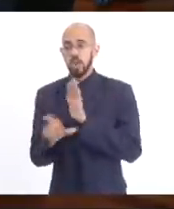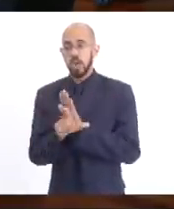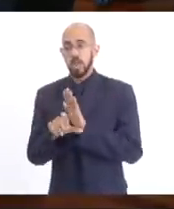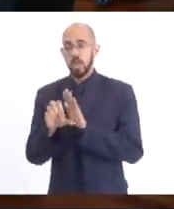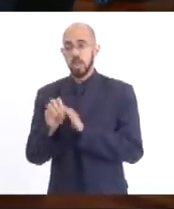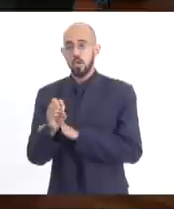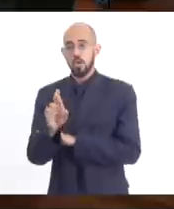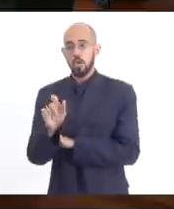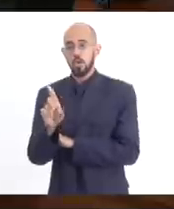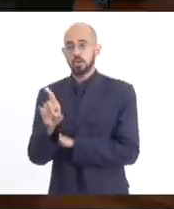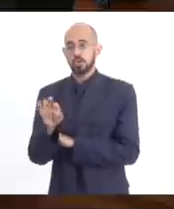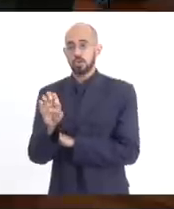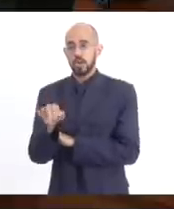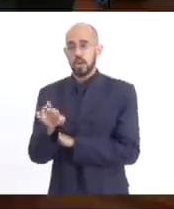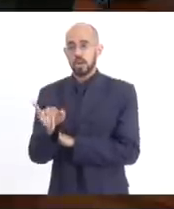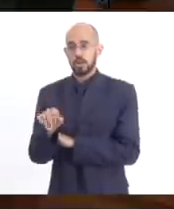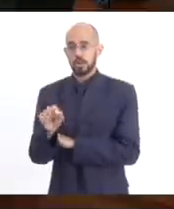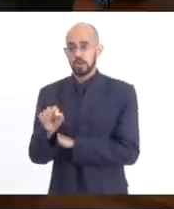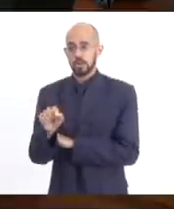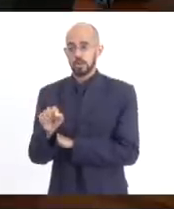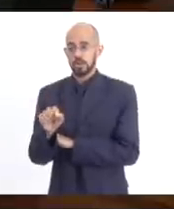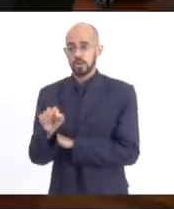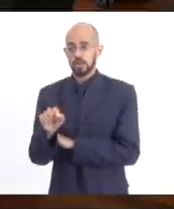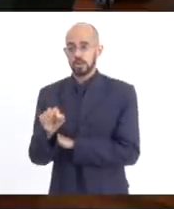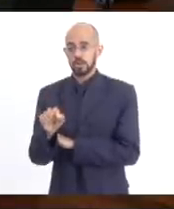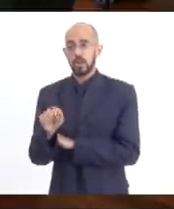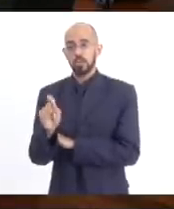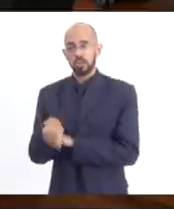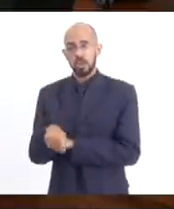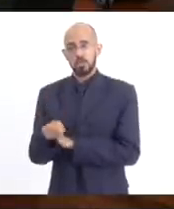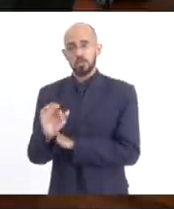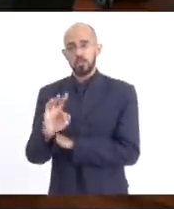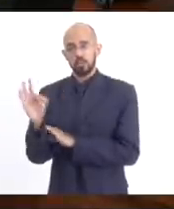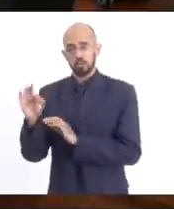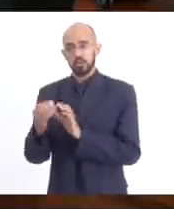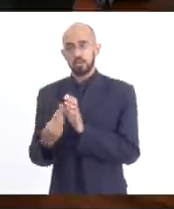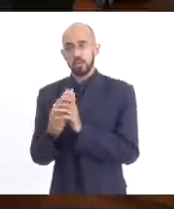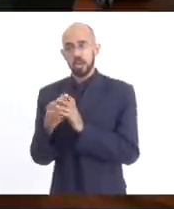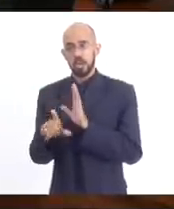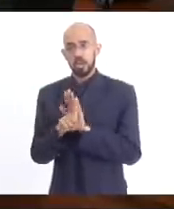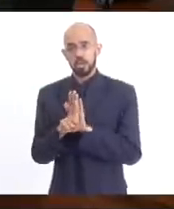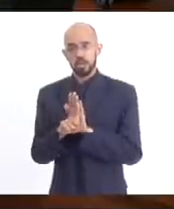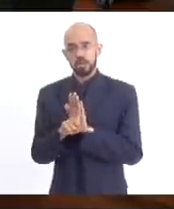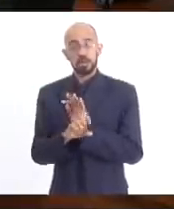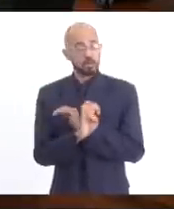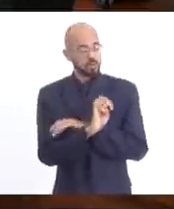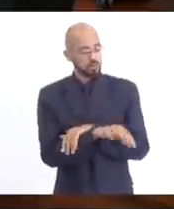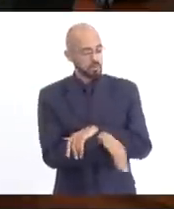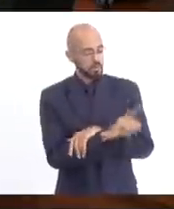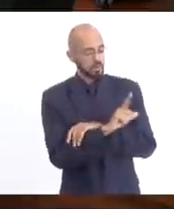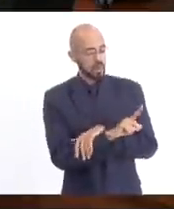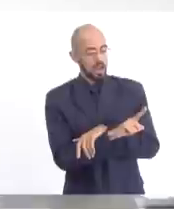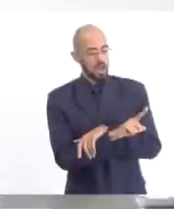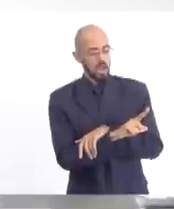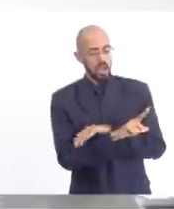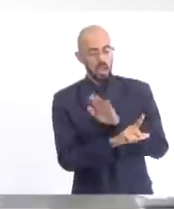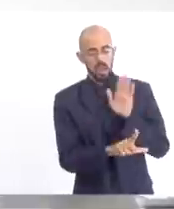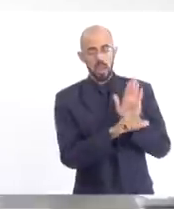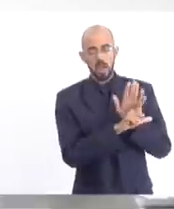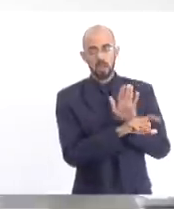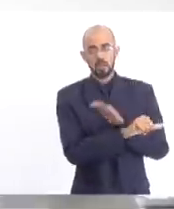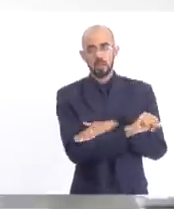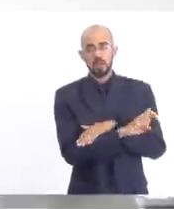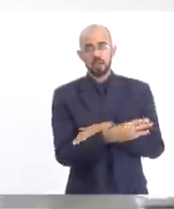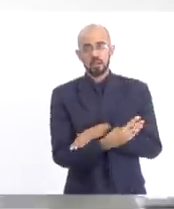Então, se a gente vai poder no futuro... Presidente, é porque isso está previsto na 13.594, a gente só pode mudar